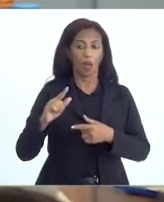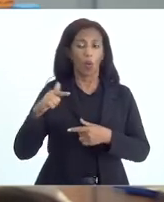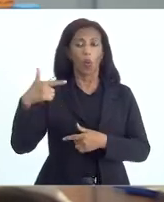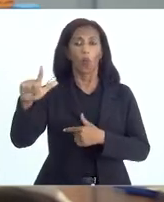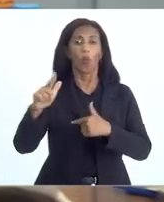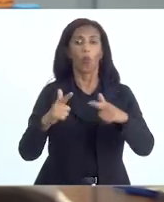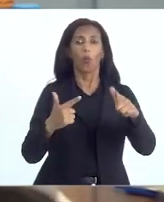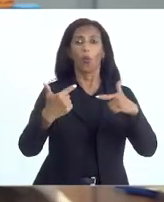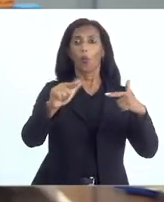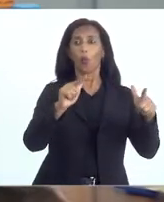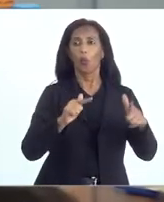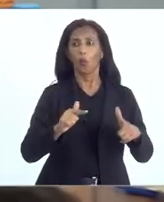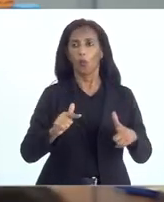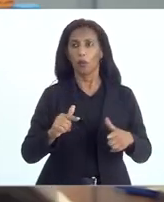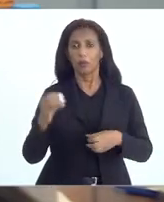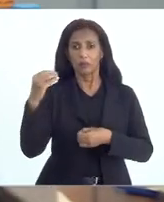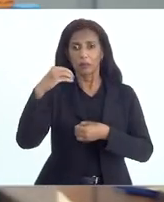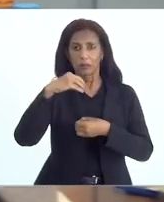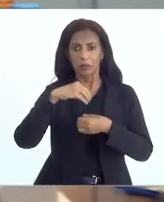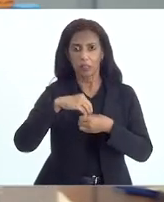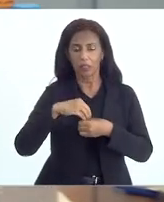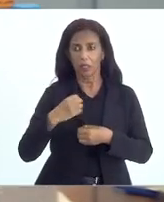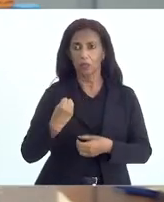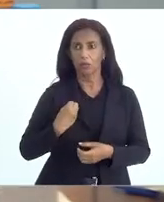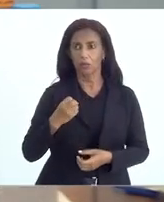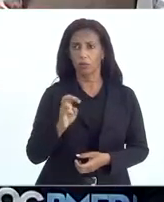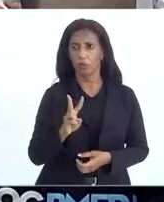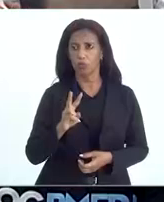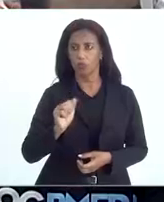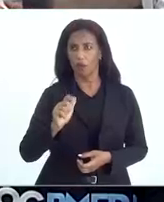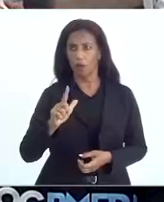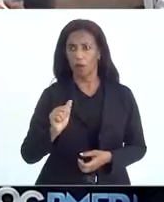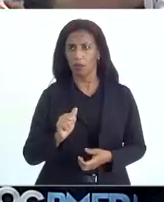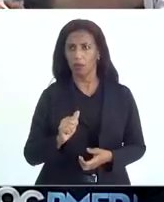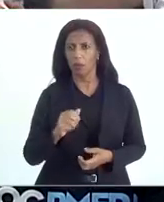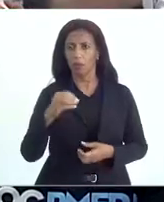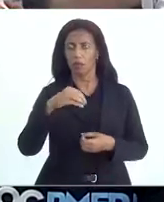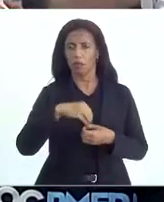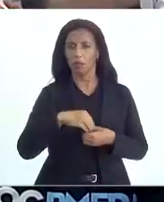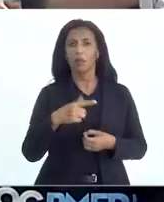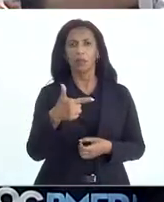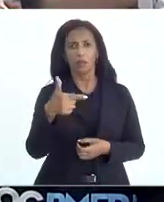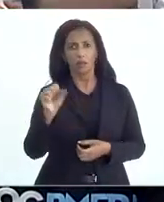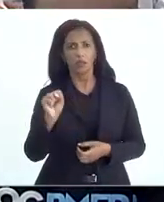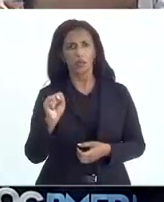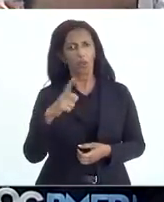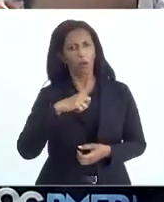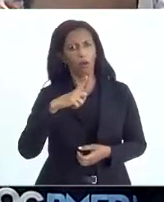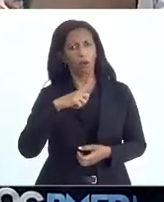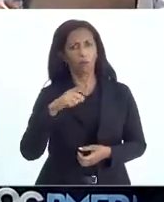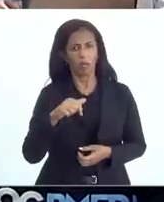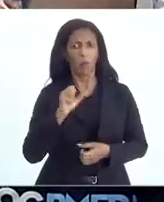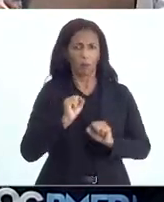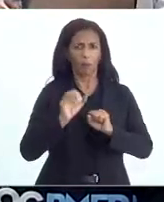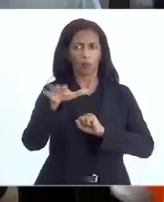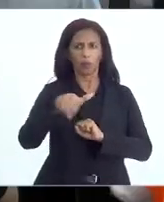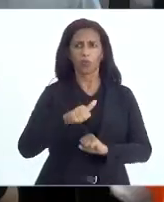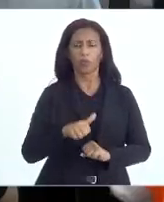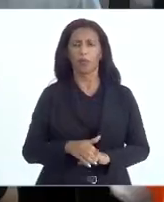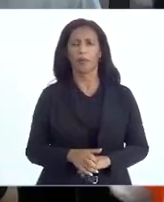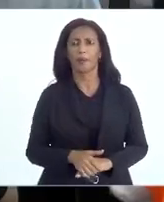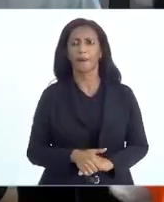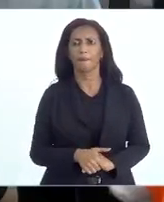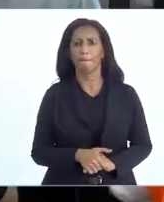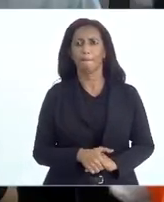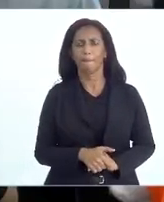para os outros a do Brasil o número de vagas está dentro Morais do número de vagas o que é tem 28 dentro do número de vagas me chamar já